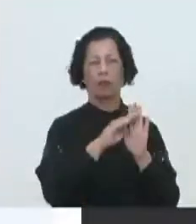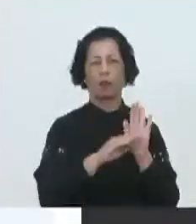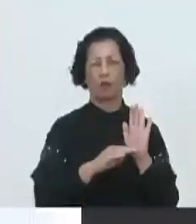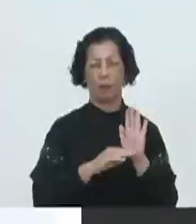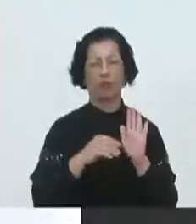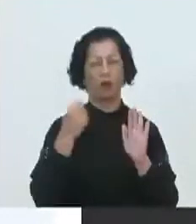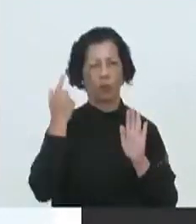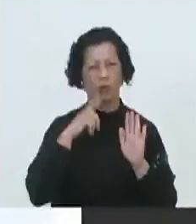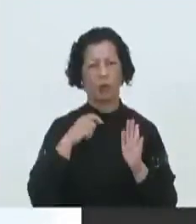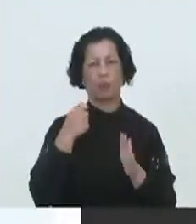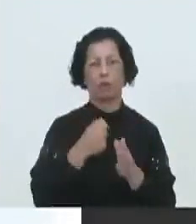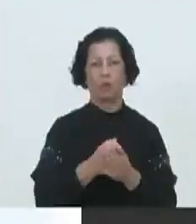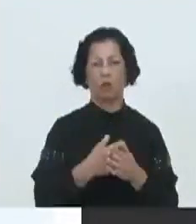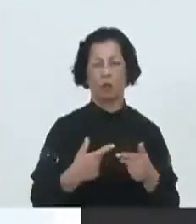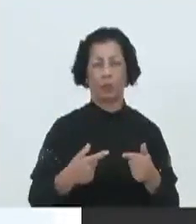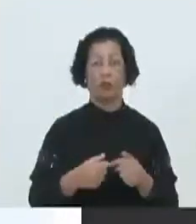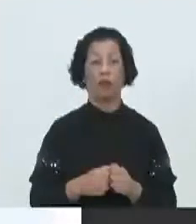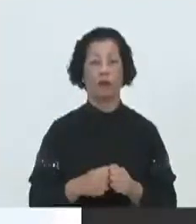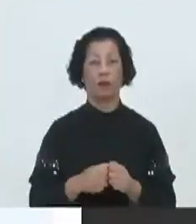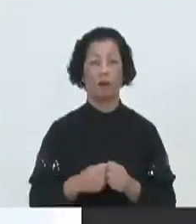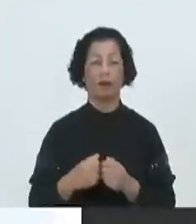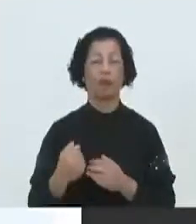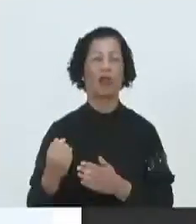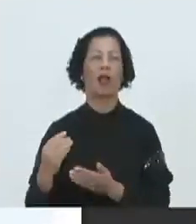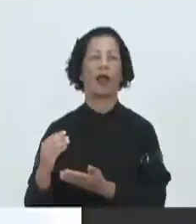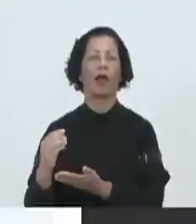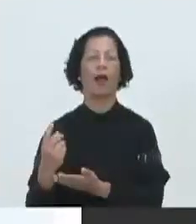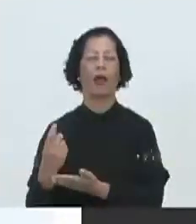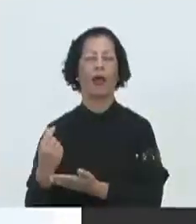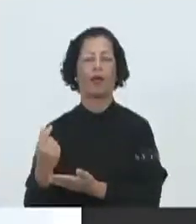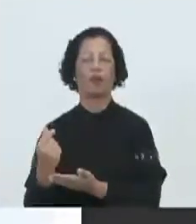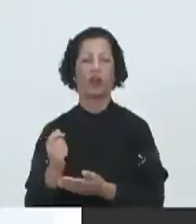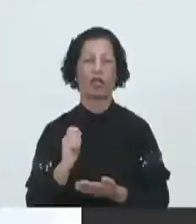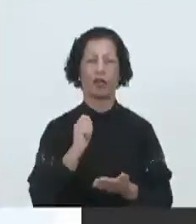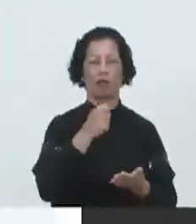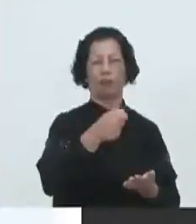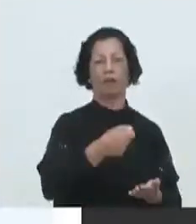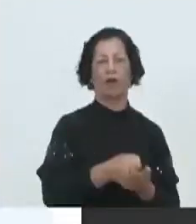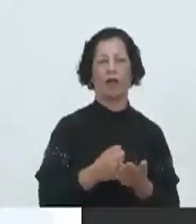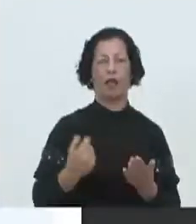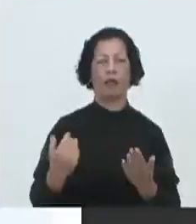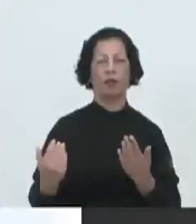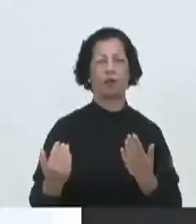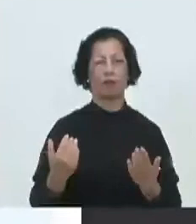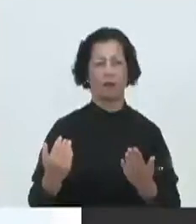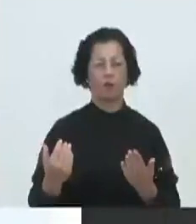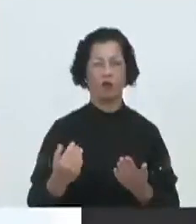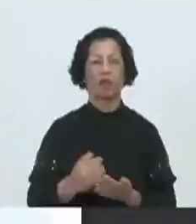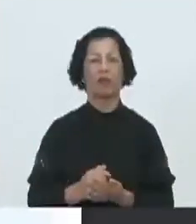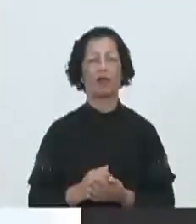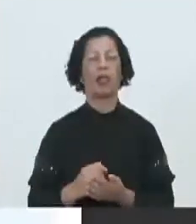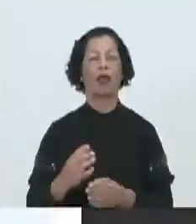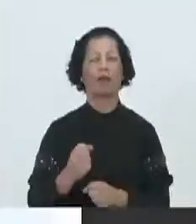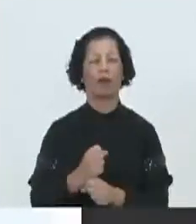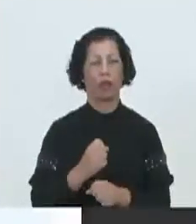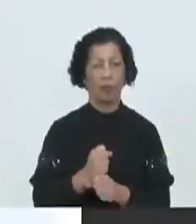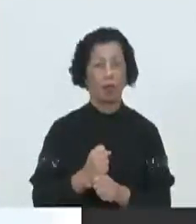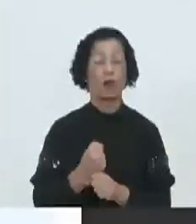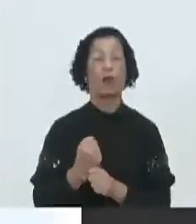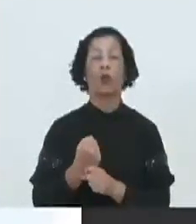da diferença entre as receitas e despesas nesse momento a gente tem um resultado Previdenciário de 215 milhões